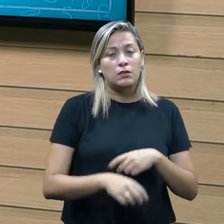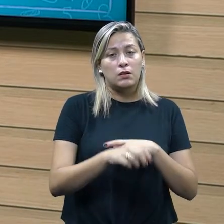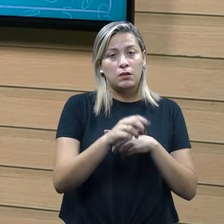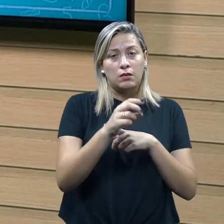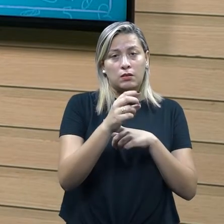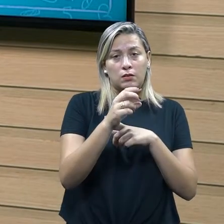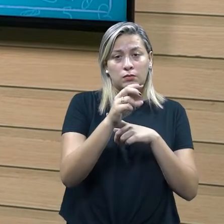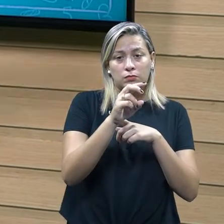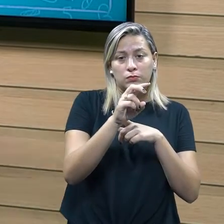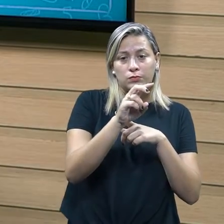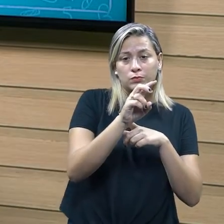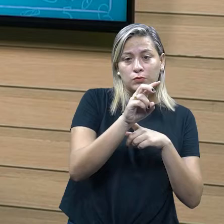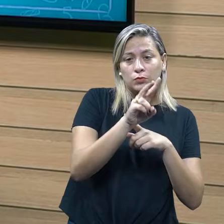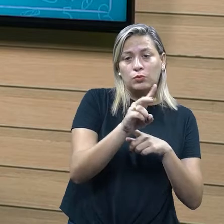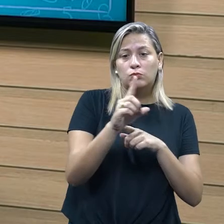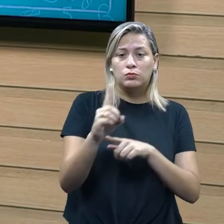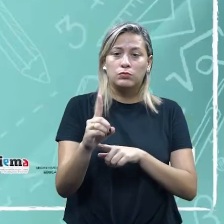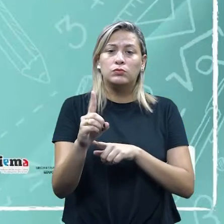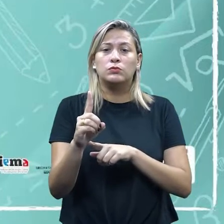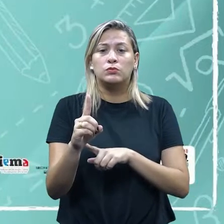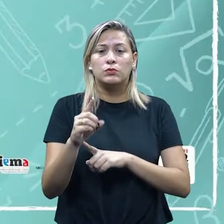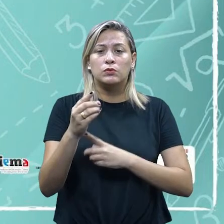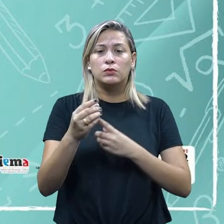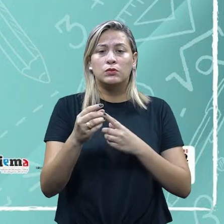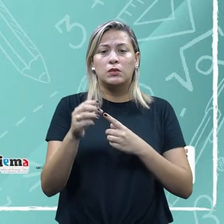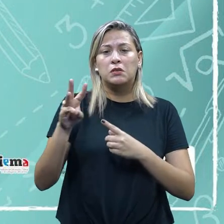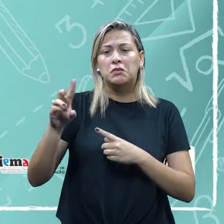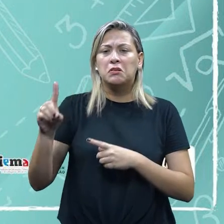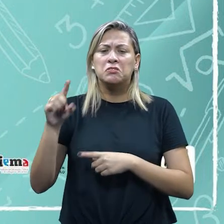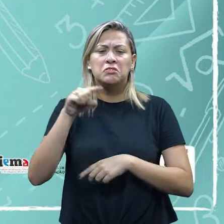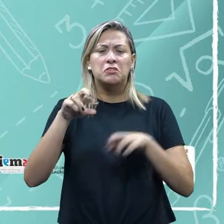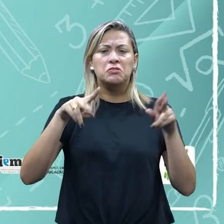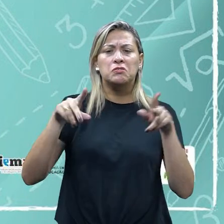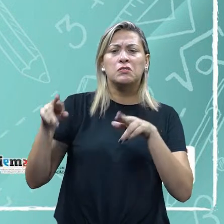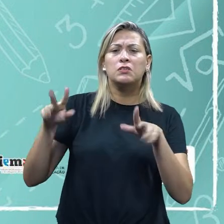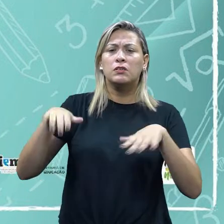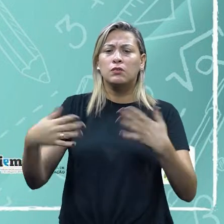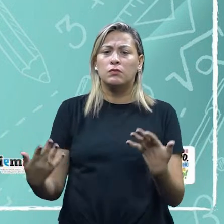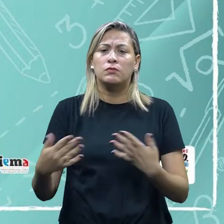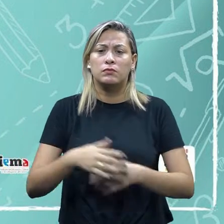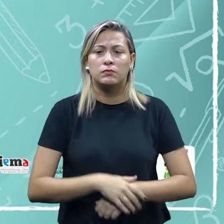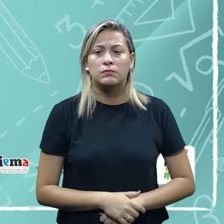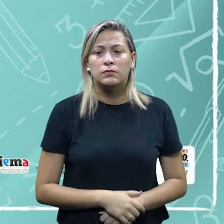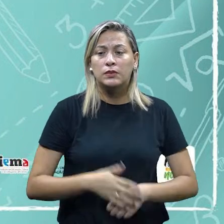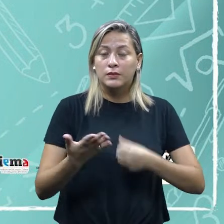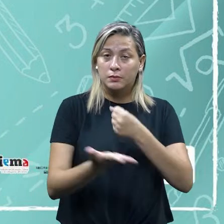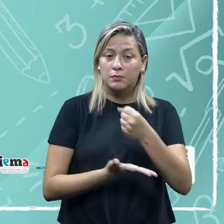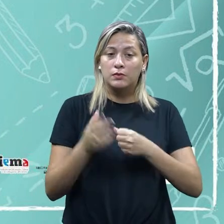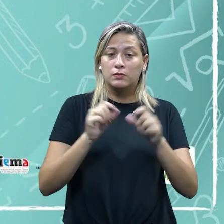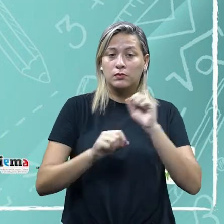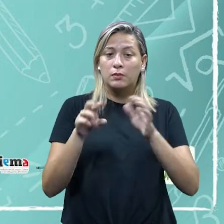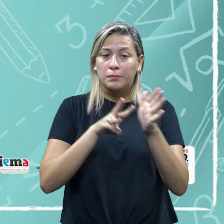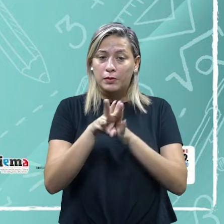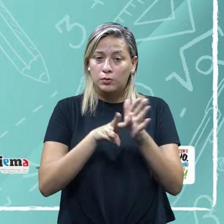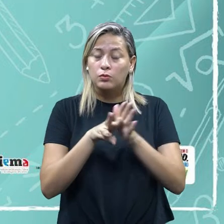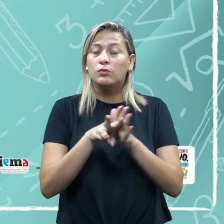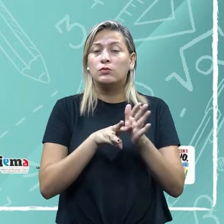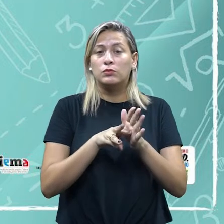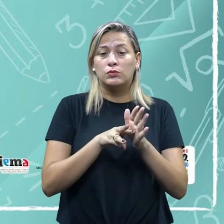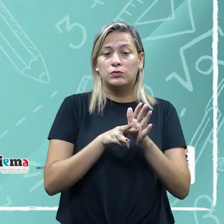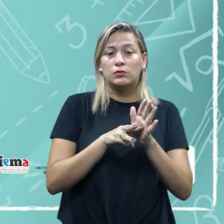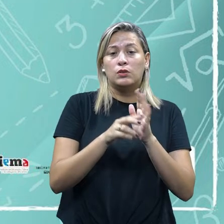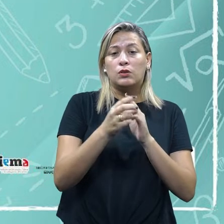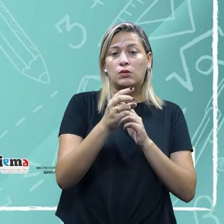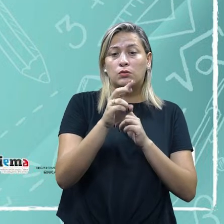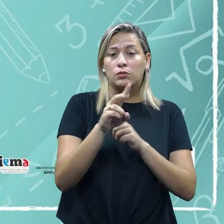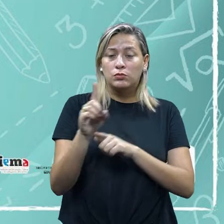2D, da tridimensional, que é a 3D? A 3D se baseia no seguinte fato: a metodologia 2D reduz